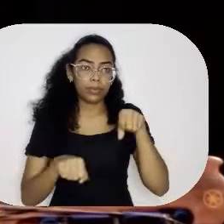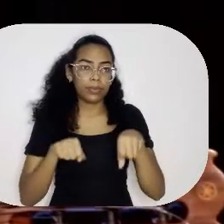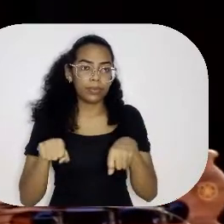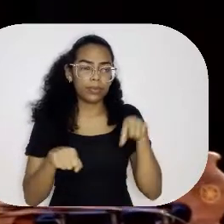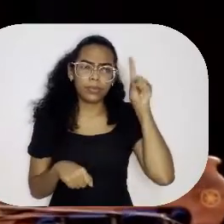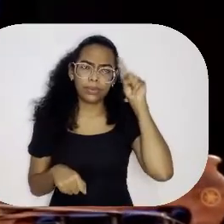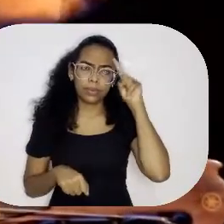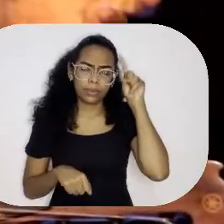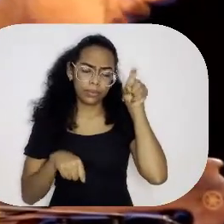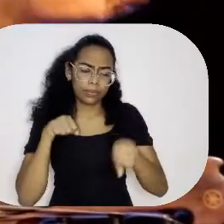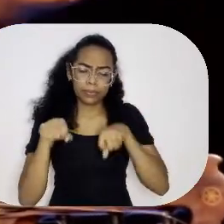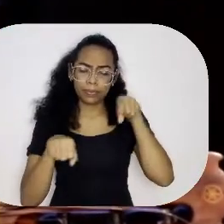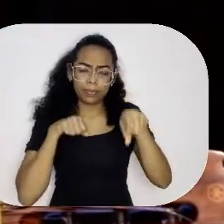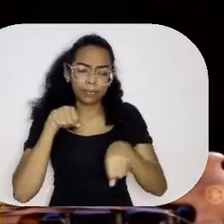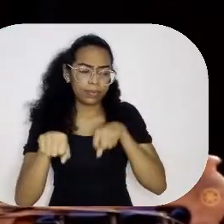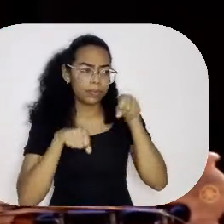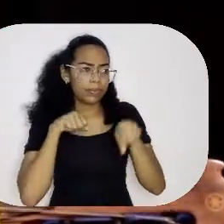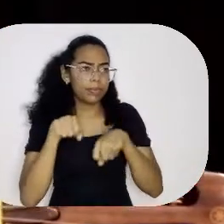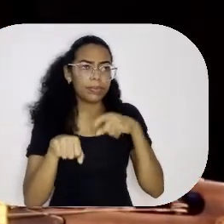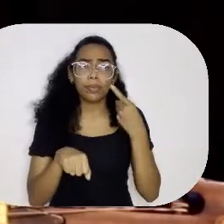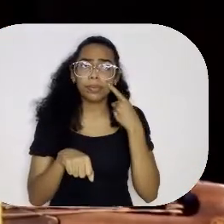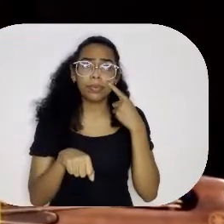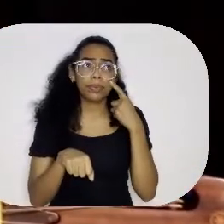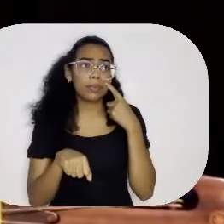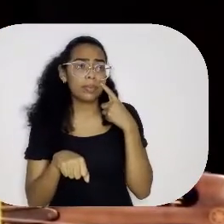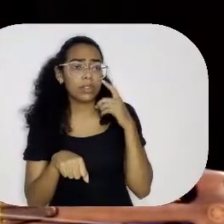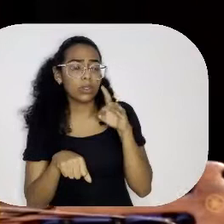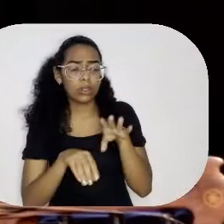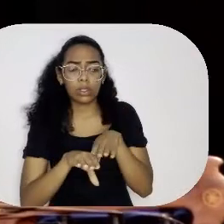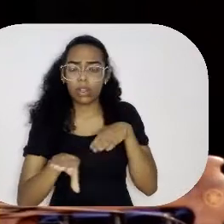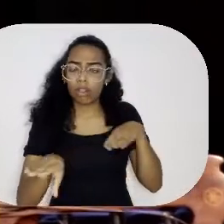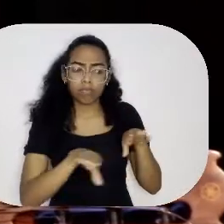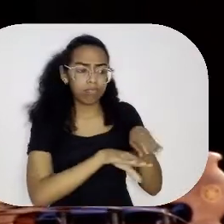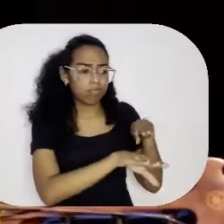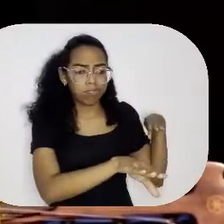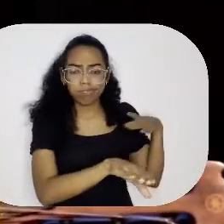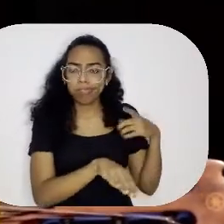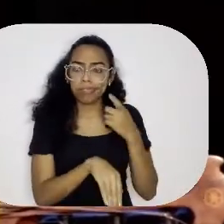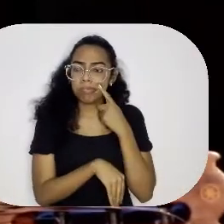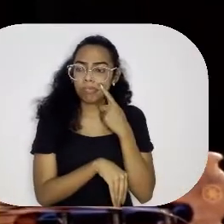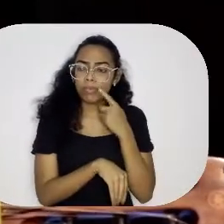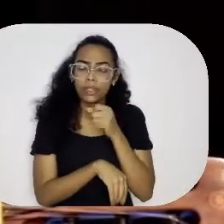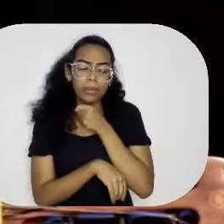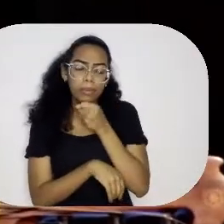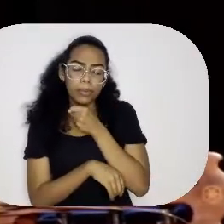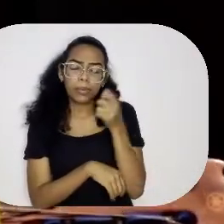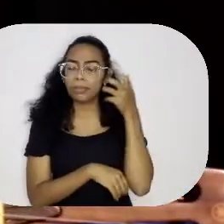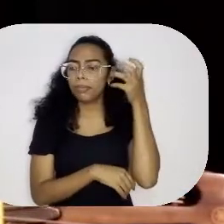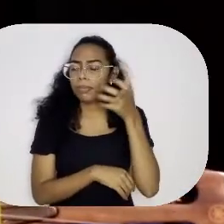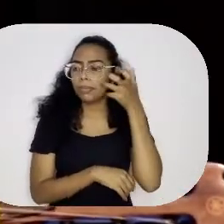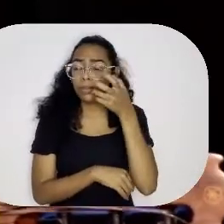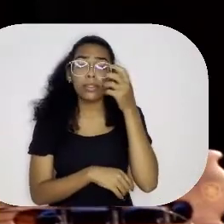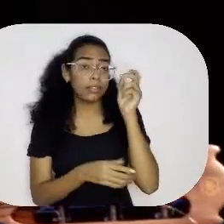de pandemia e no meu cotidiano sempre saía de bicicleta, né? Na pandemia, os sinais e tal, só os carros. Assim, saí cantando